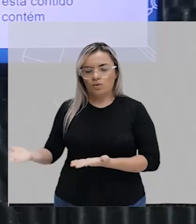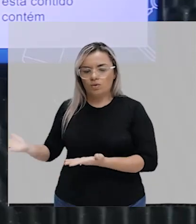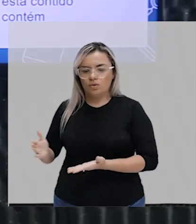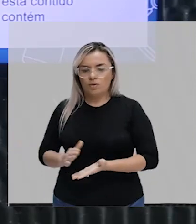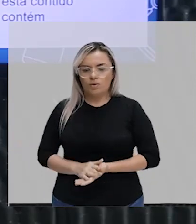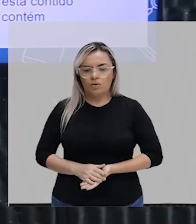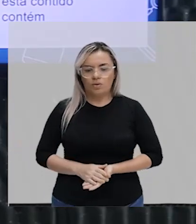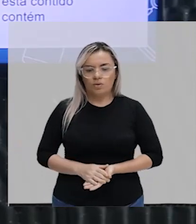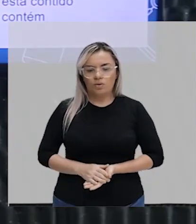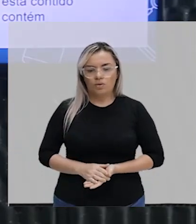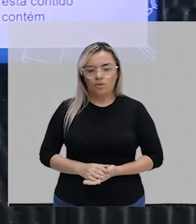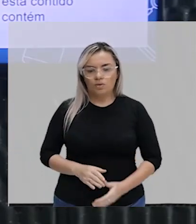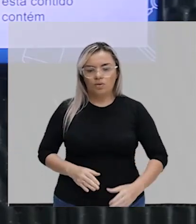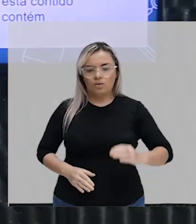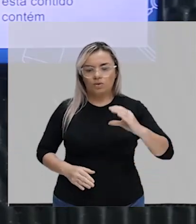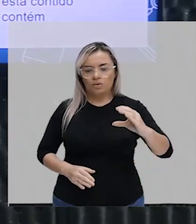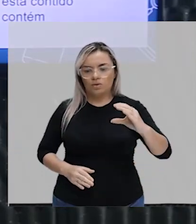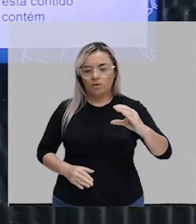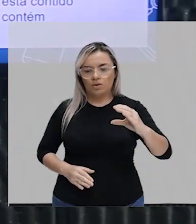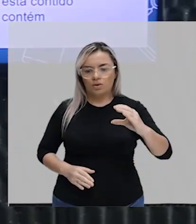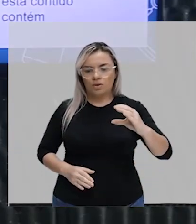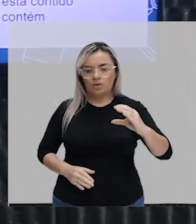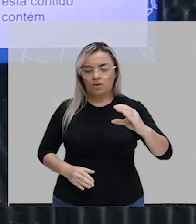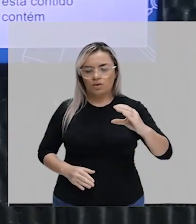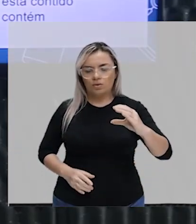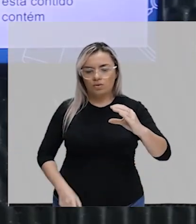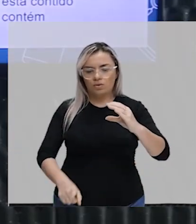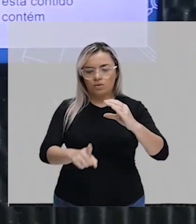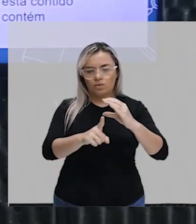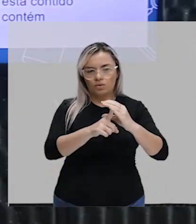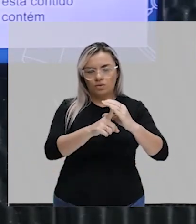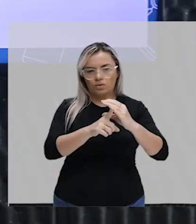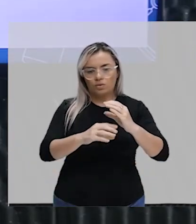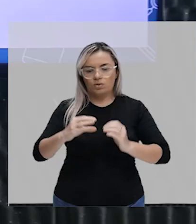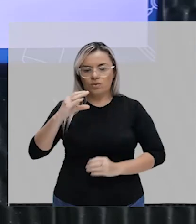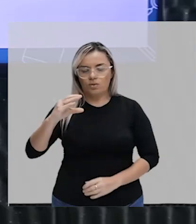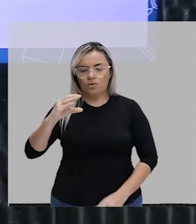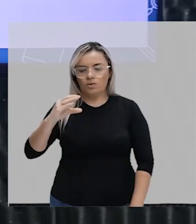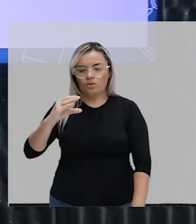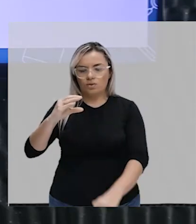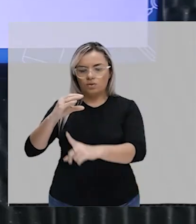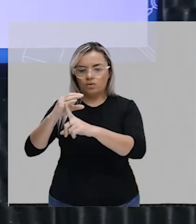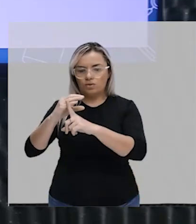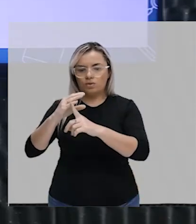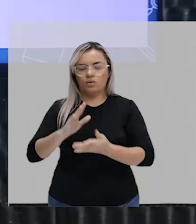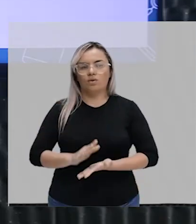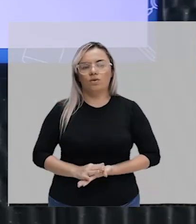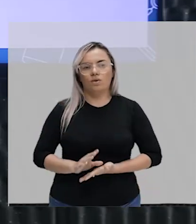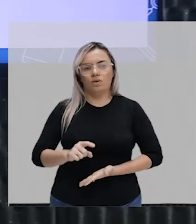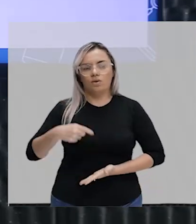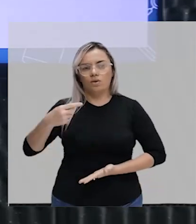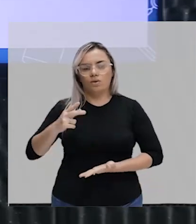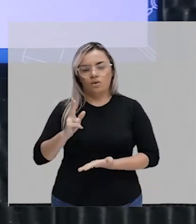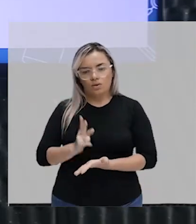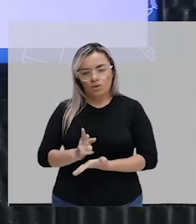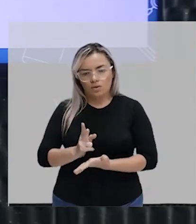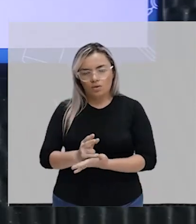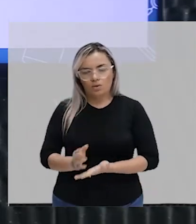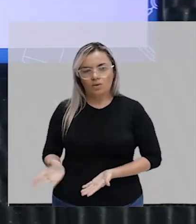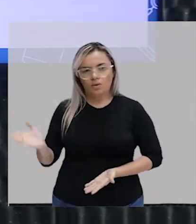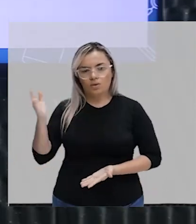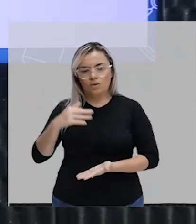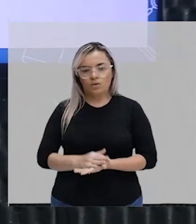está contido, não está contido, contém, não contém, tá bom? Dando continuidade aí, agora nós vamos falar a respeito da